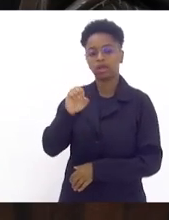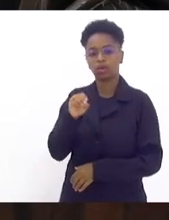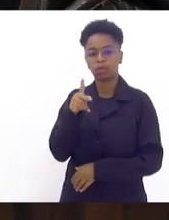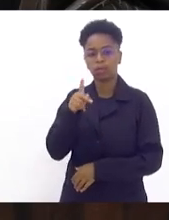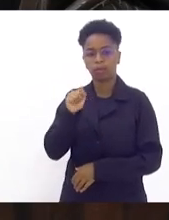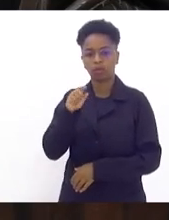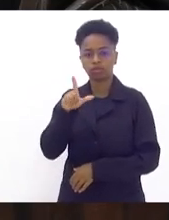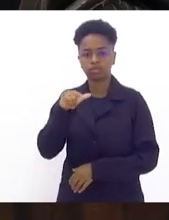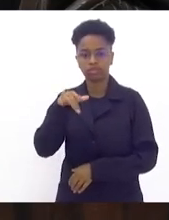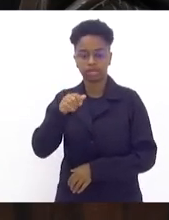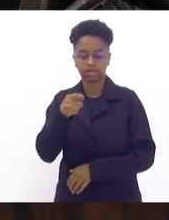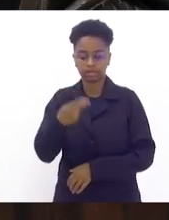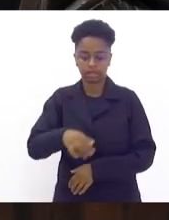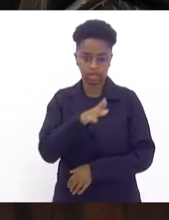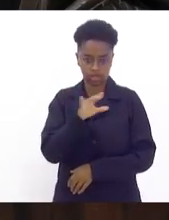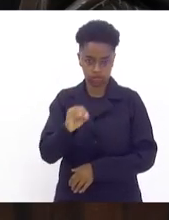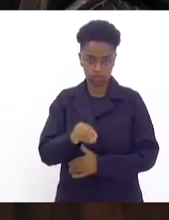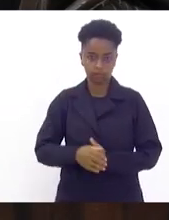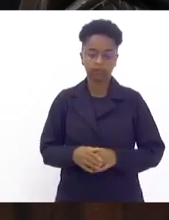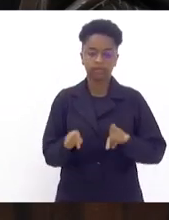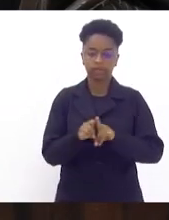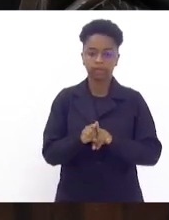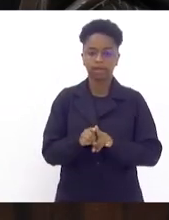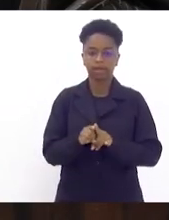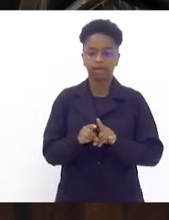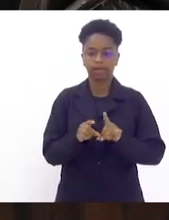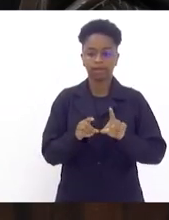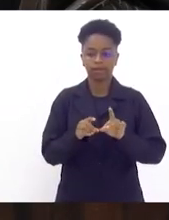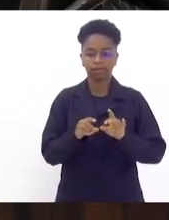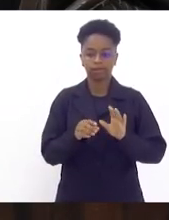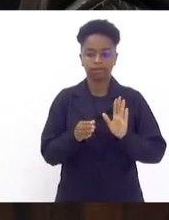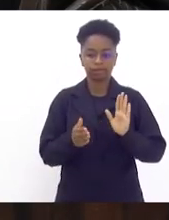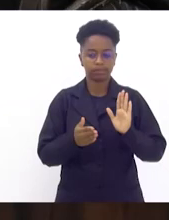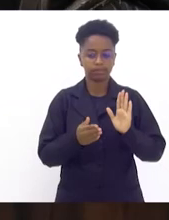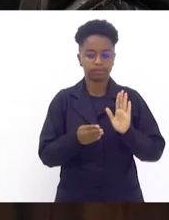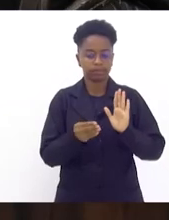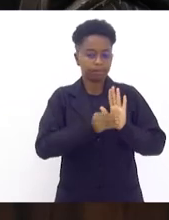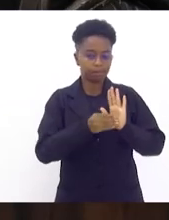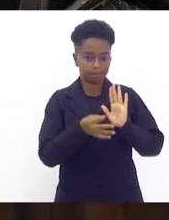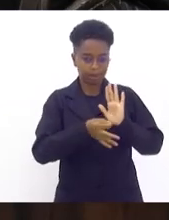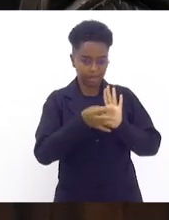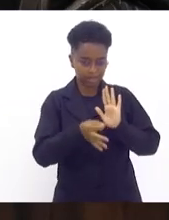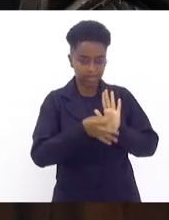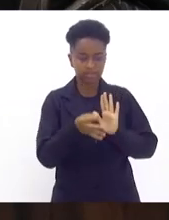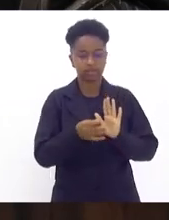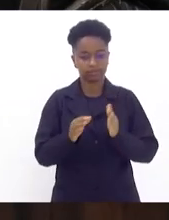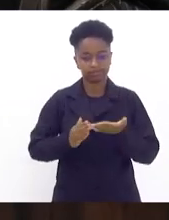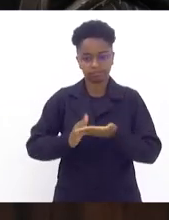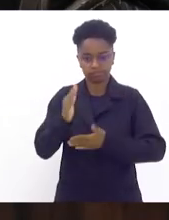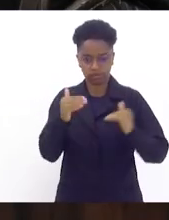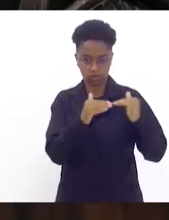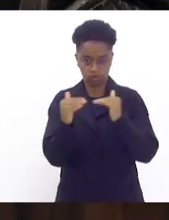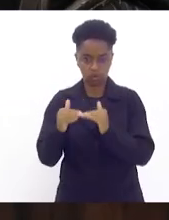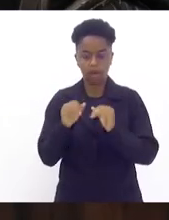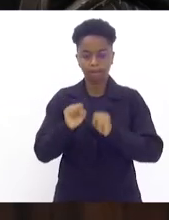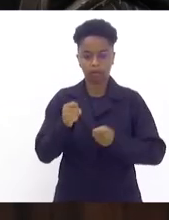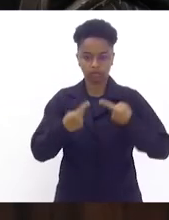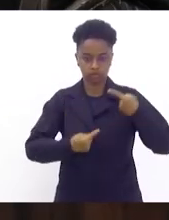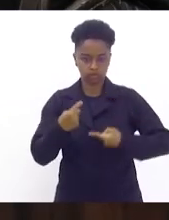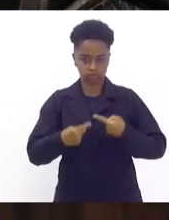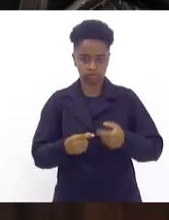do Rio de Janeiro. Parecer da Comissão de Indicação Legislativa, favorável. Relator, deputado Eurico Júnior. Em